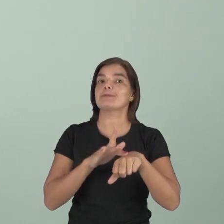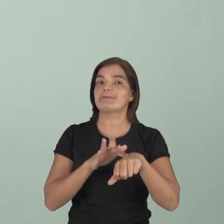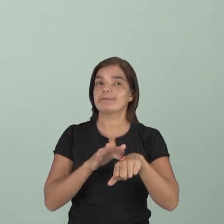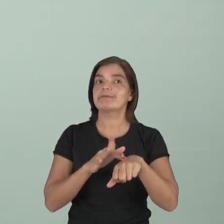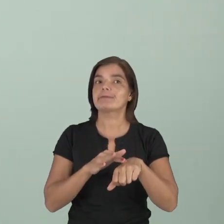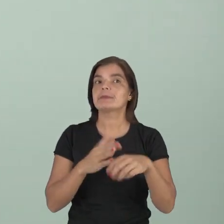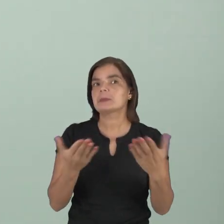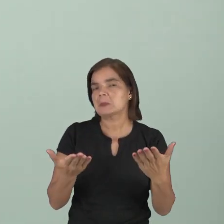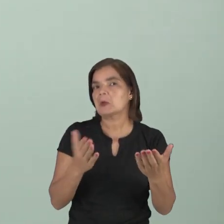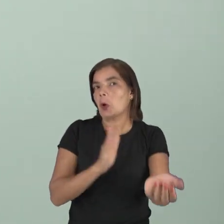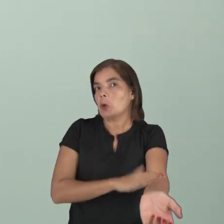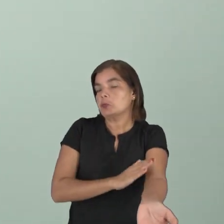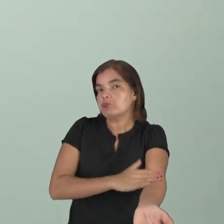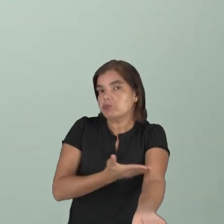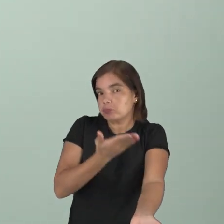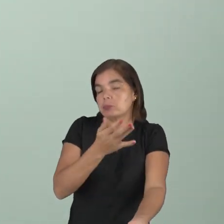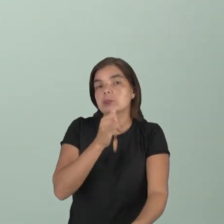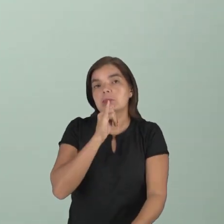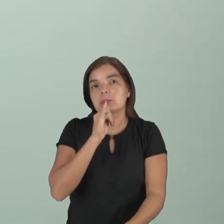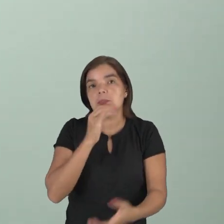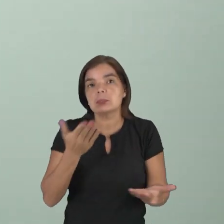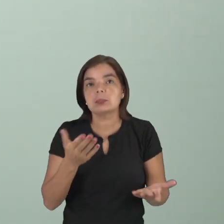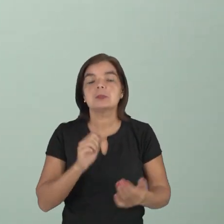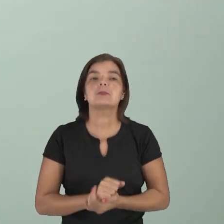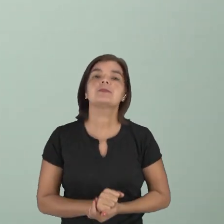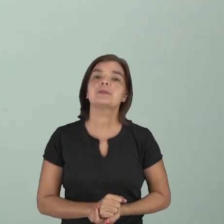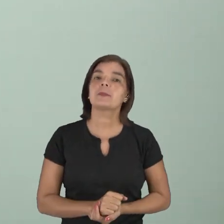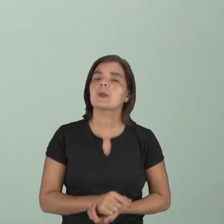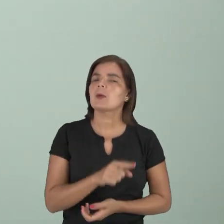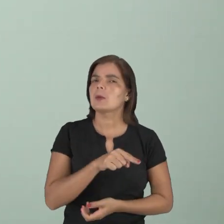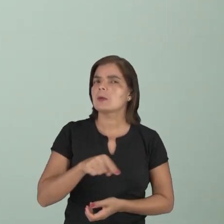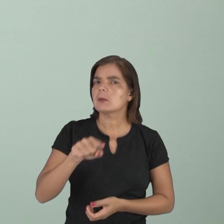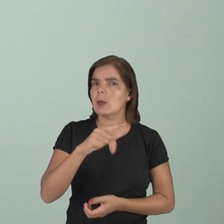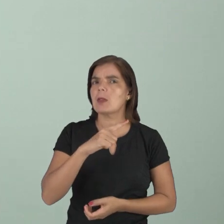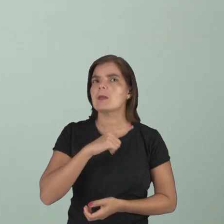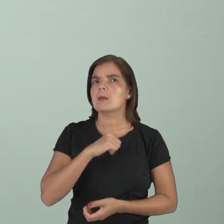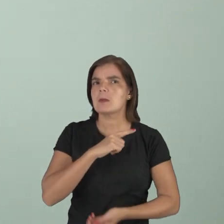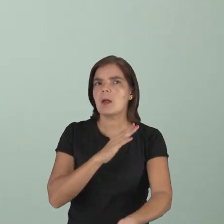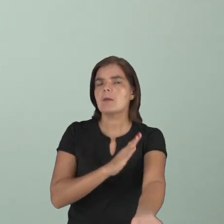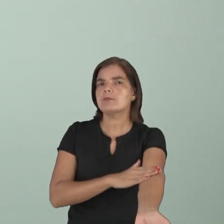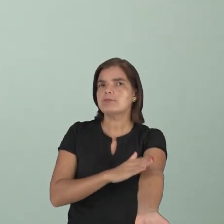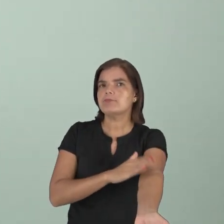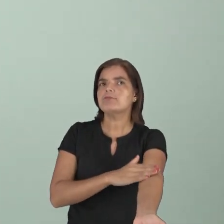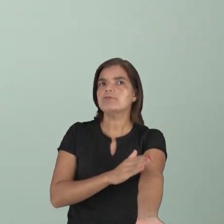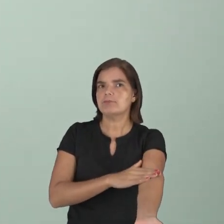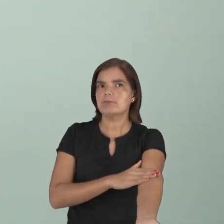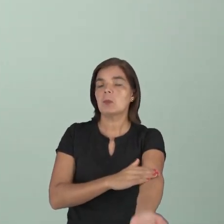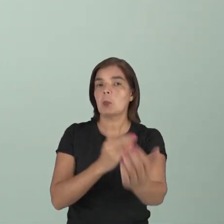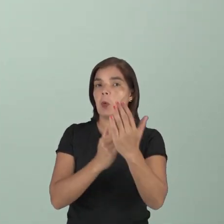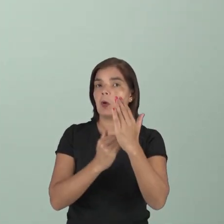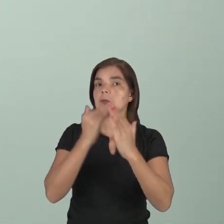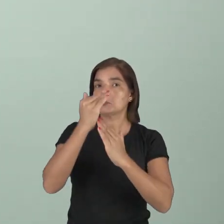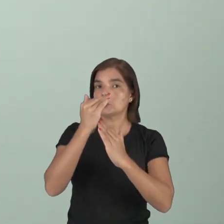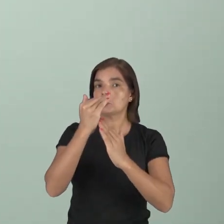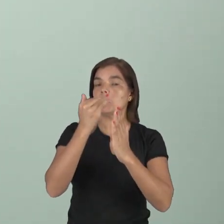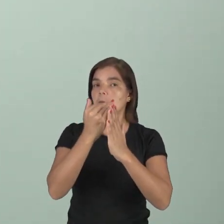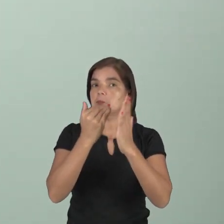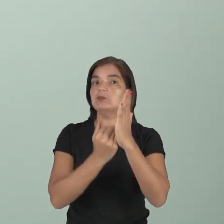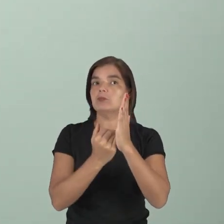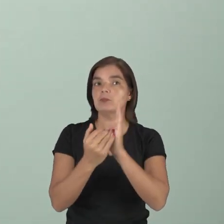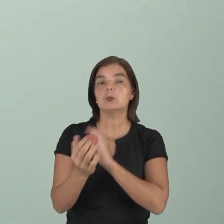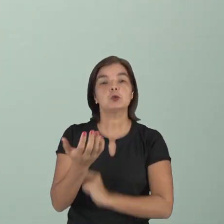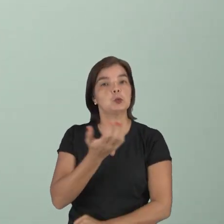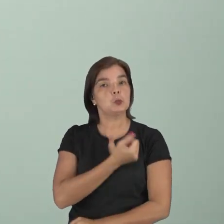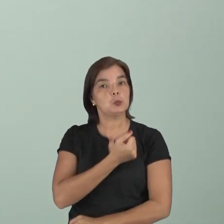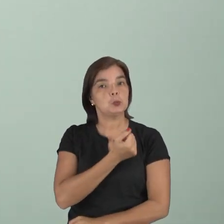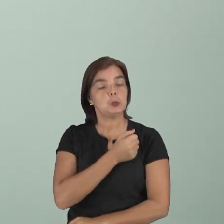doença, uma hipertensão, por exemplo, quando tem medição que pode ser acima ou abaixo desse